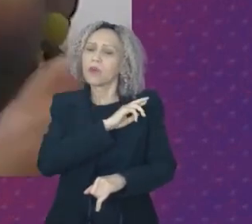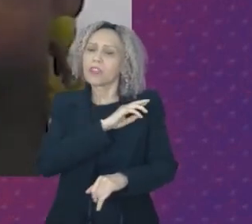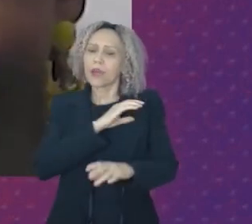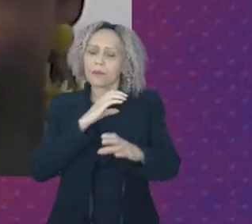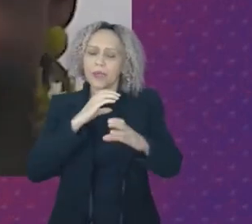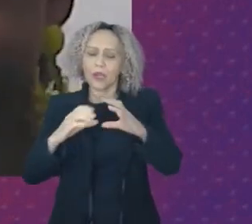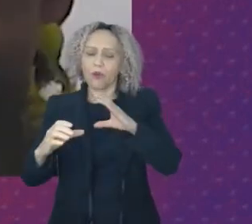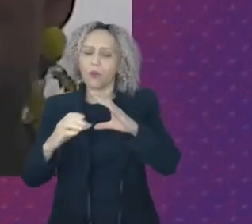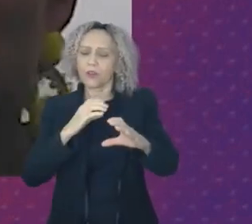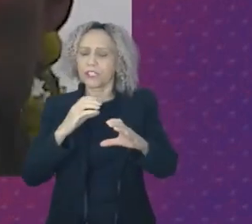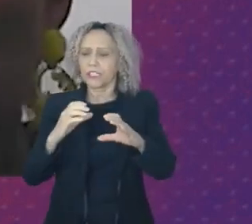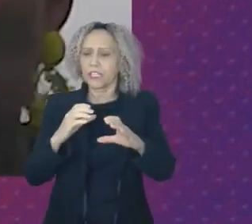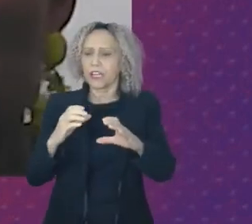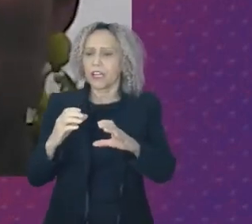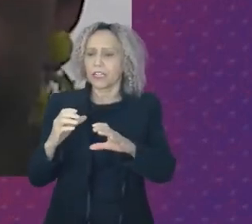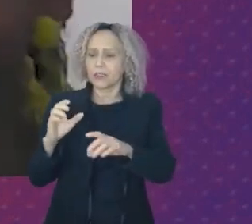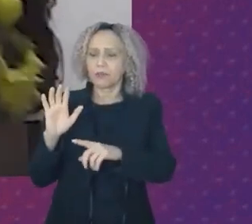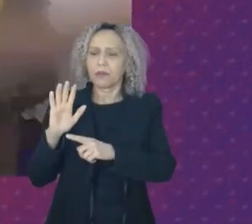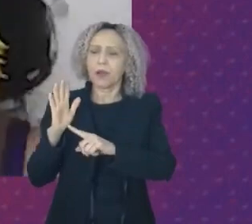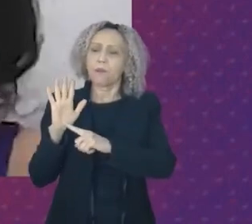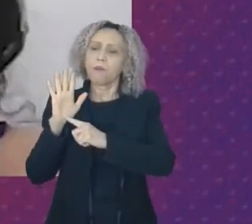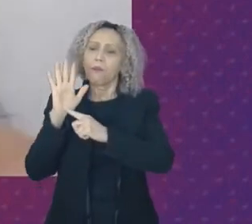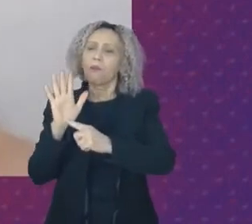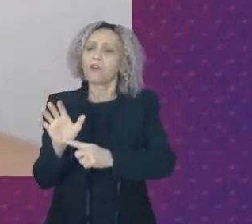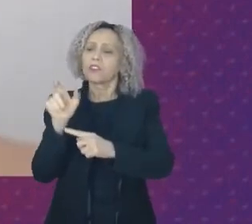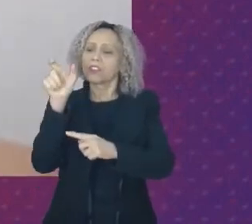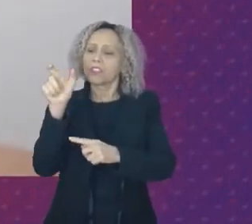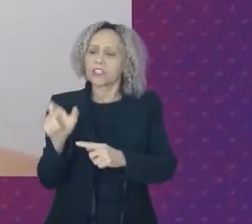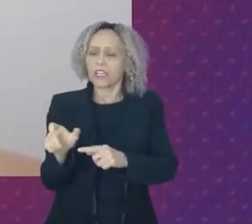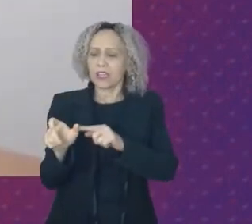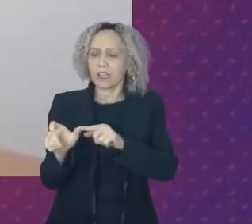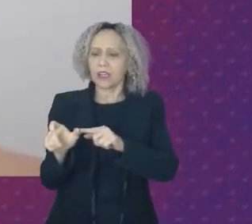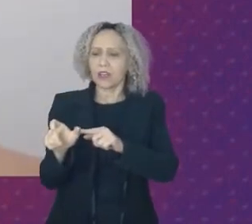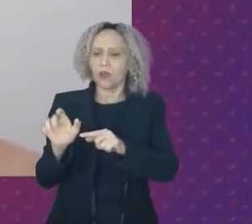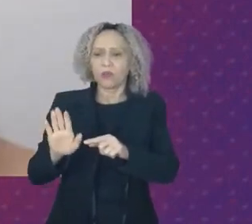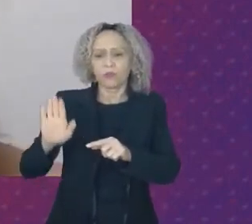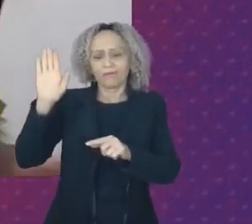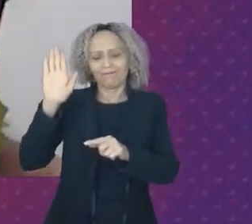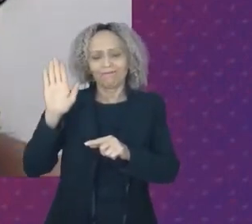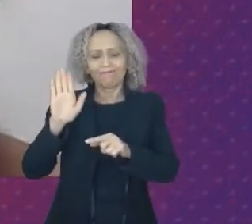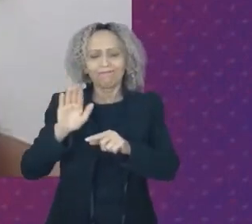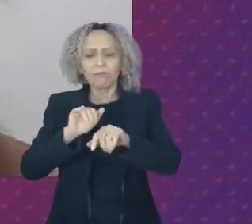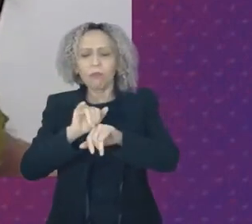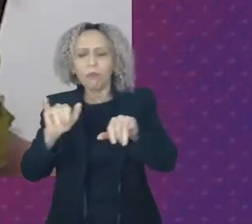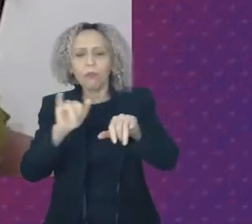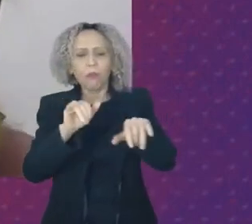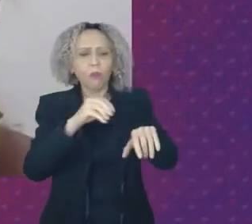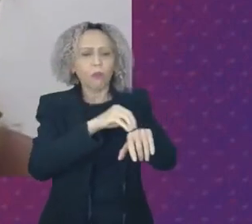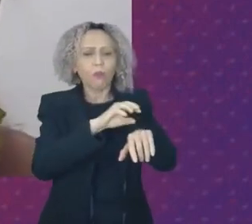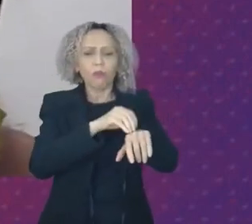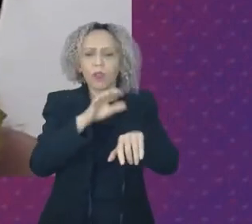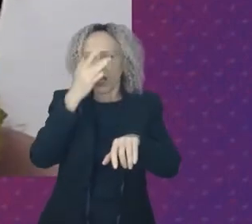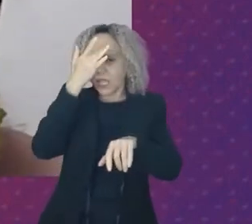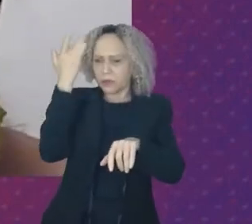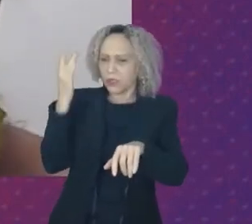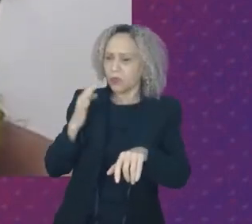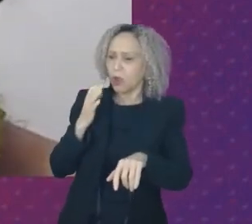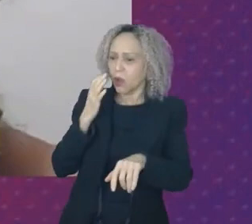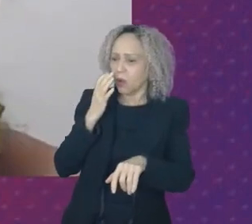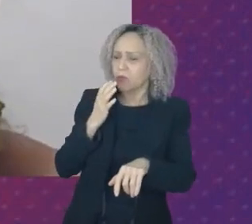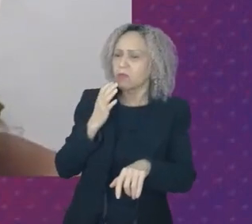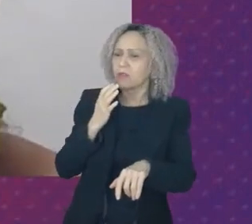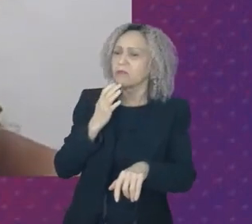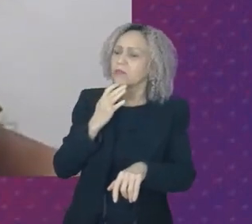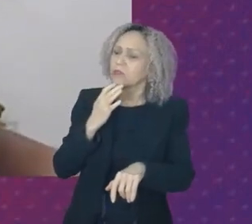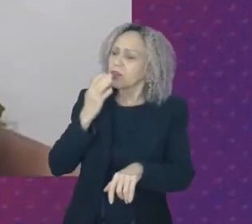Então, pode ser um coordenador de comunicação que vai executar diversas tarefas e vai conversar diretamente com o coordenador geral